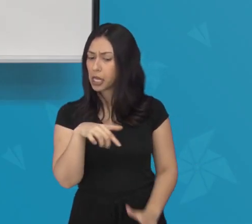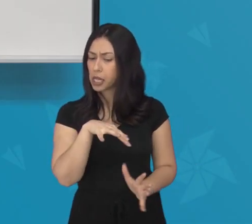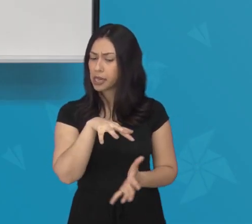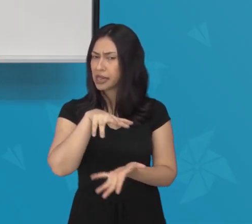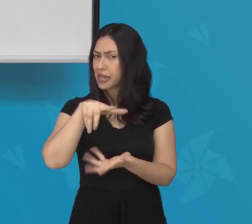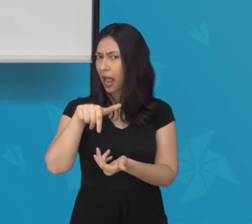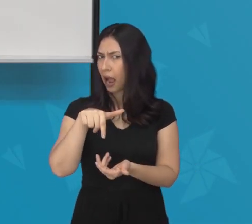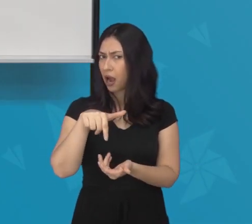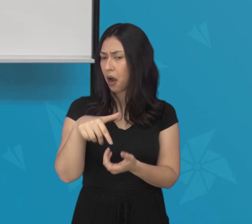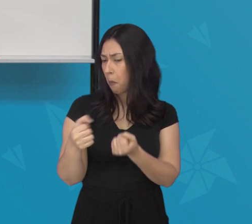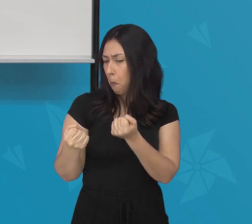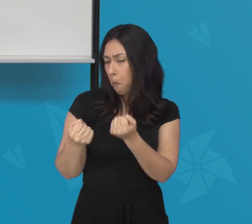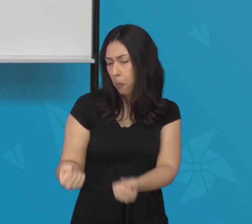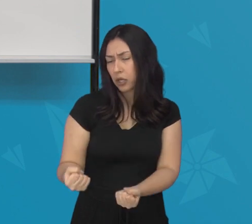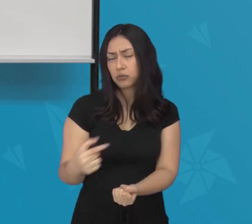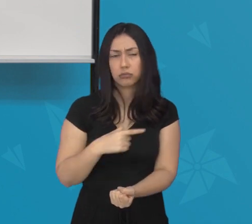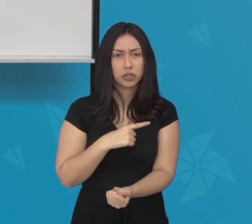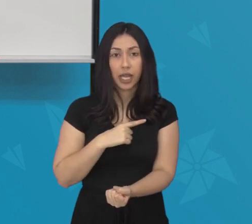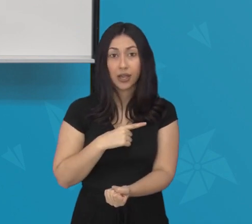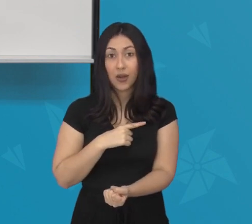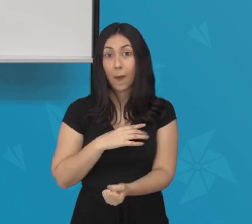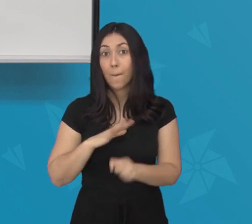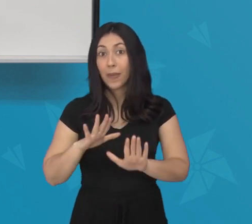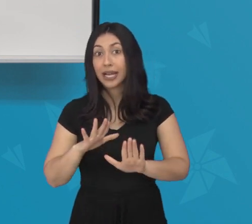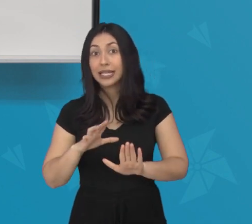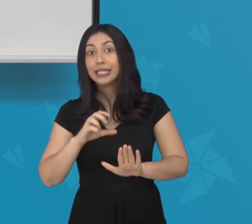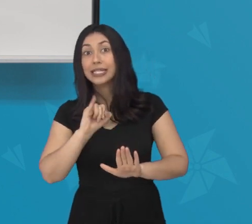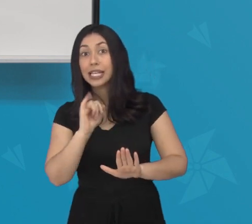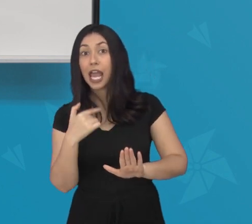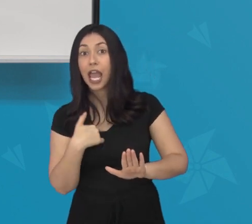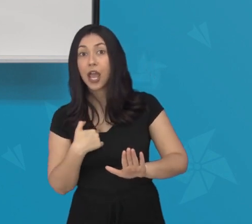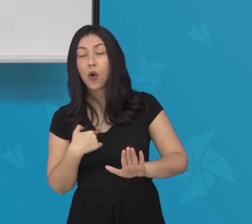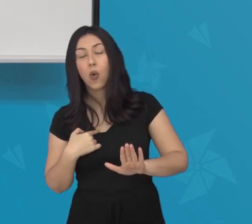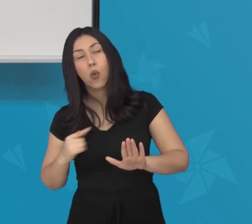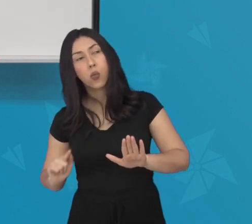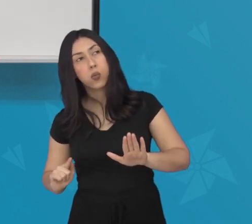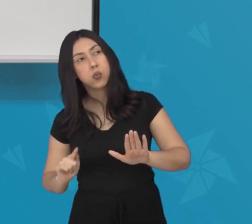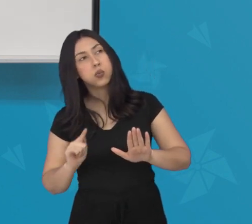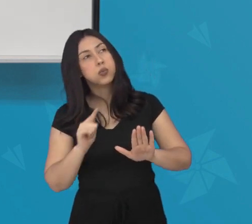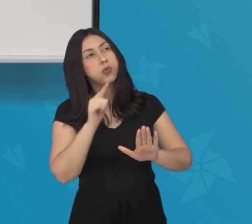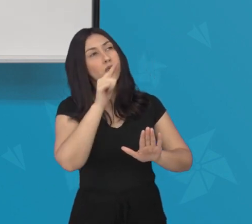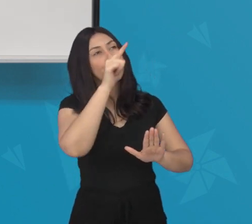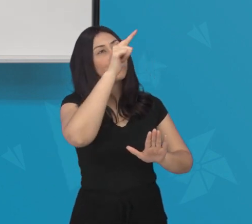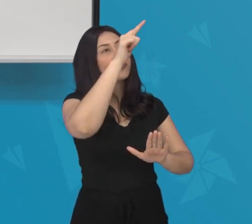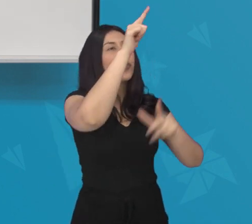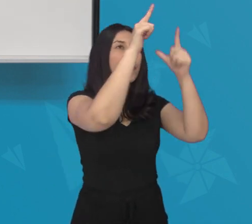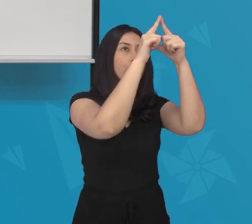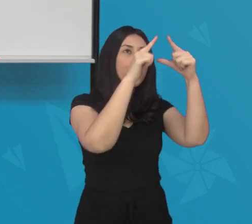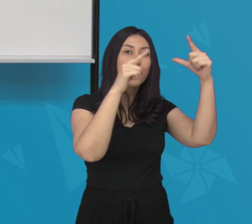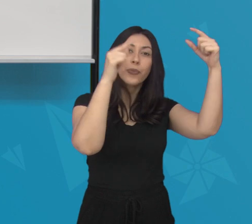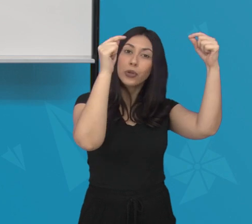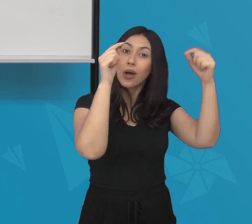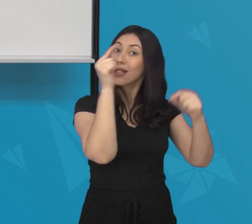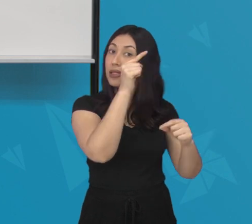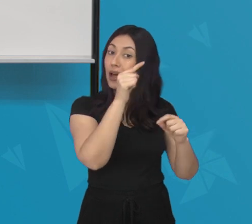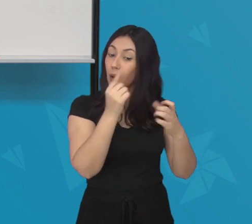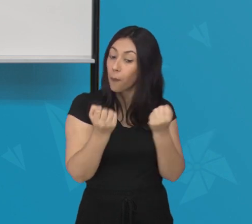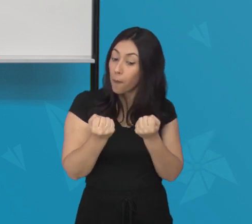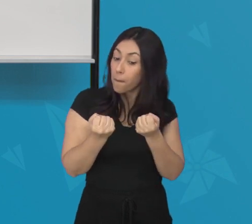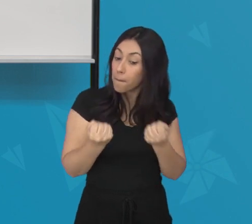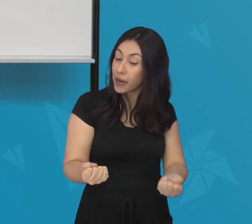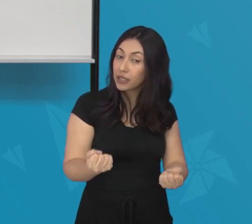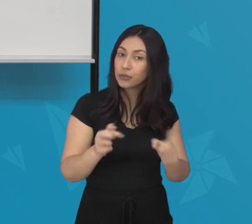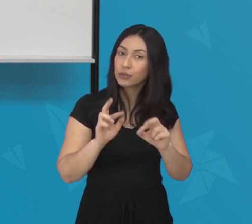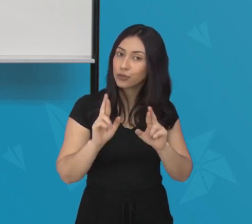lunar, o meu peso lá seria diferente, porque o campo gravitacional é diferente, mas a minha massa é a mesma. Pegaram o raciocínio?